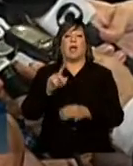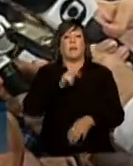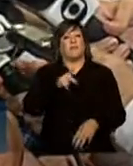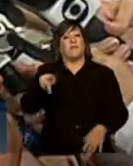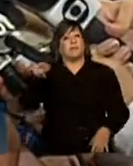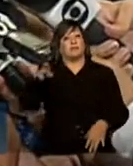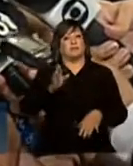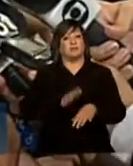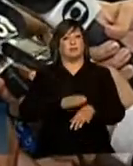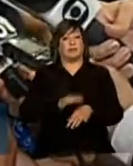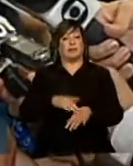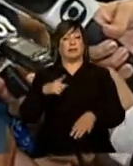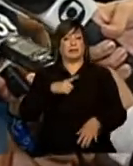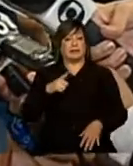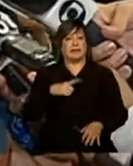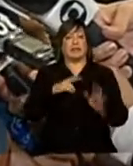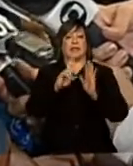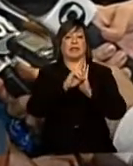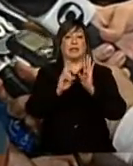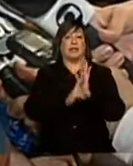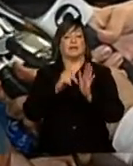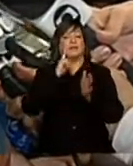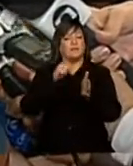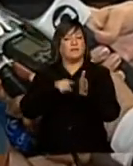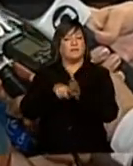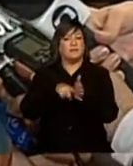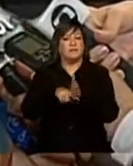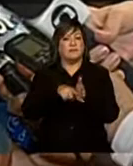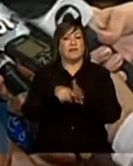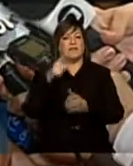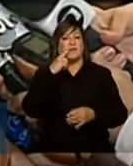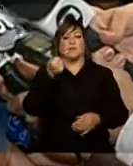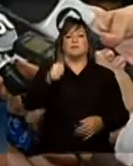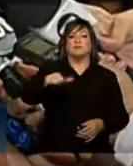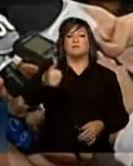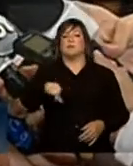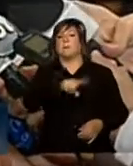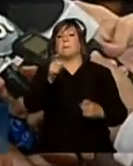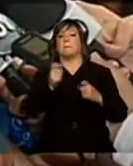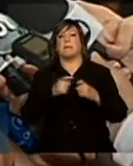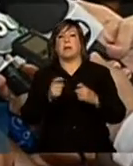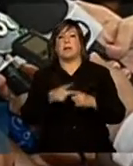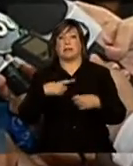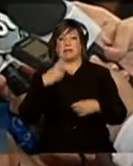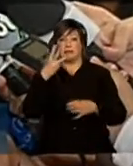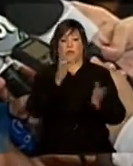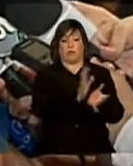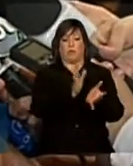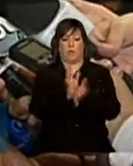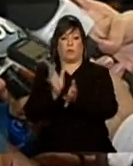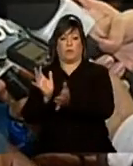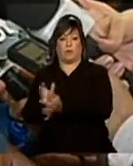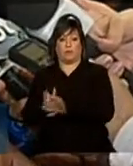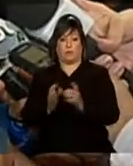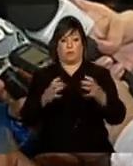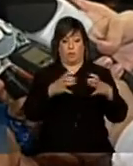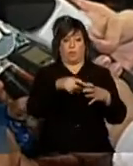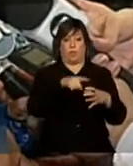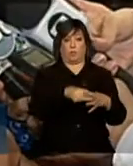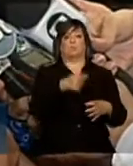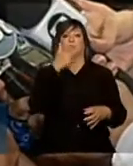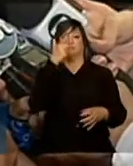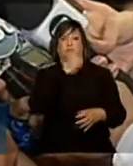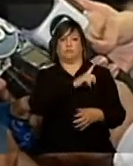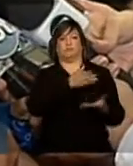avaliação têm um critério de avaliação onde eles classificam os médicos em 3 categorias. Aqueles que estão aptos para